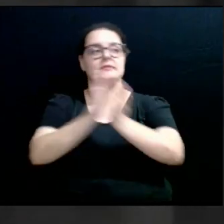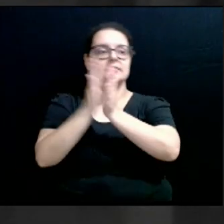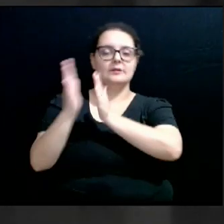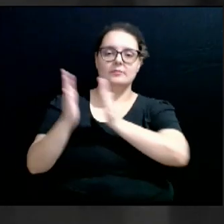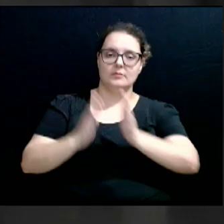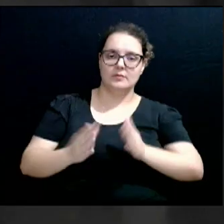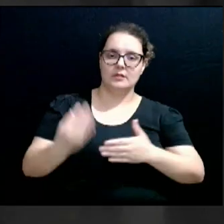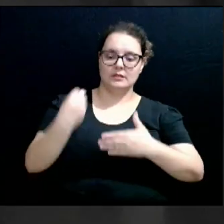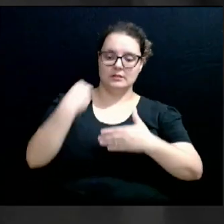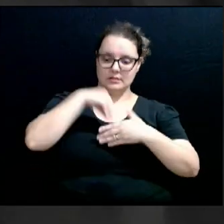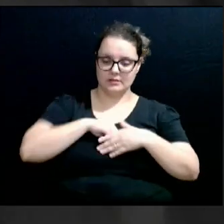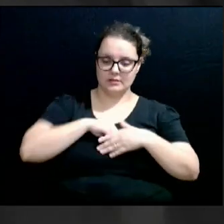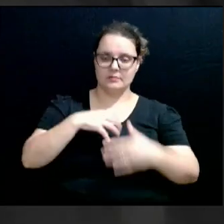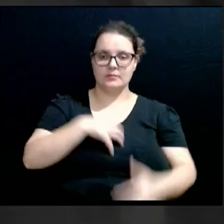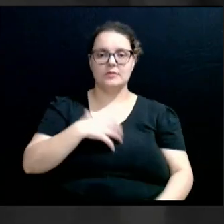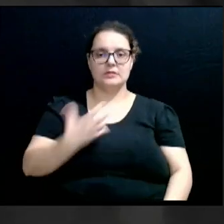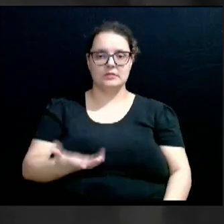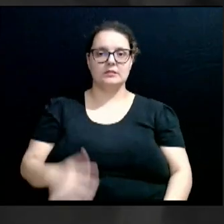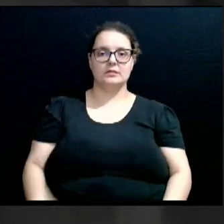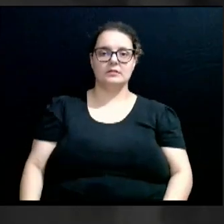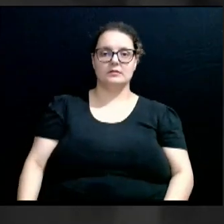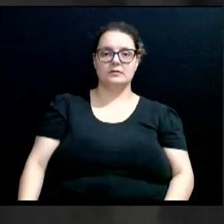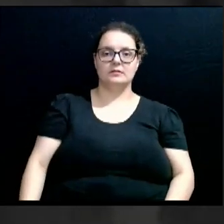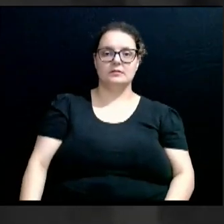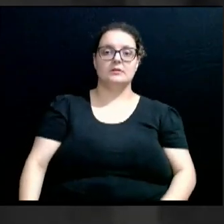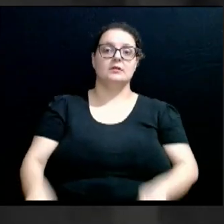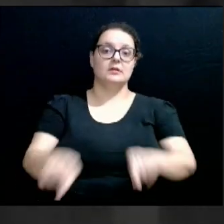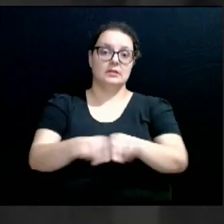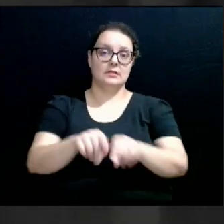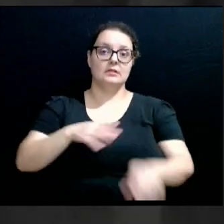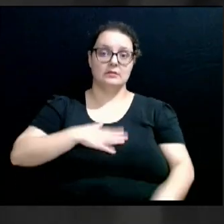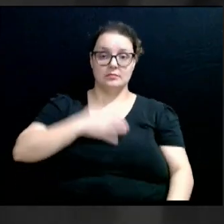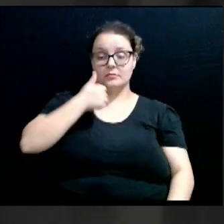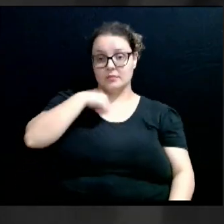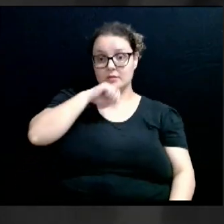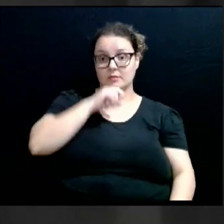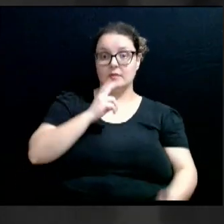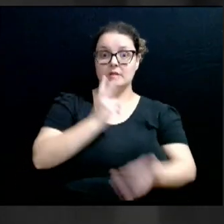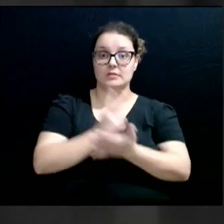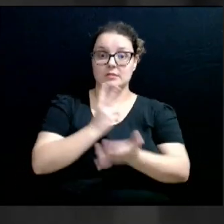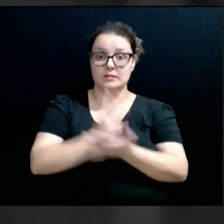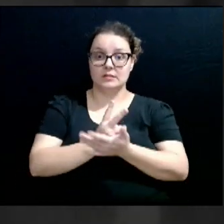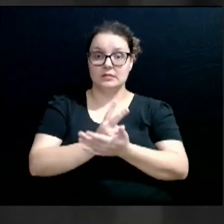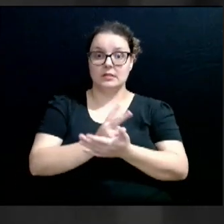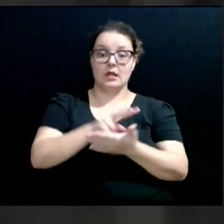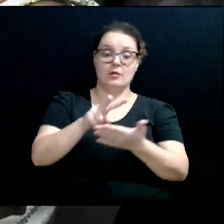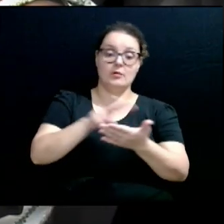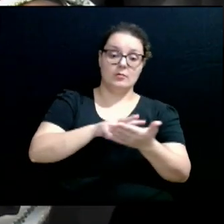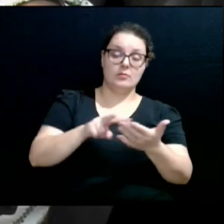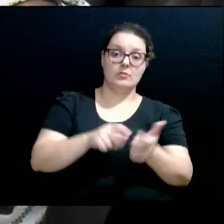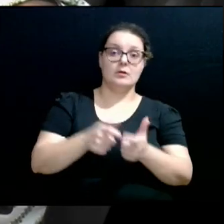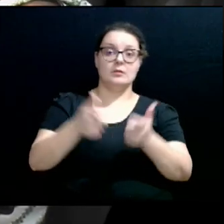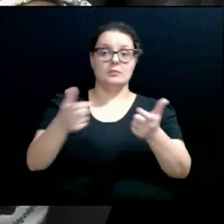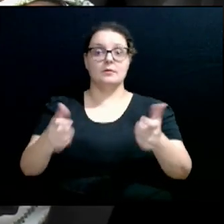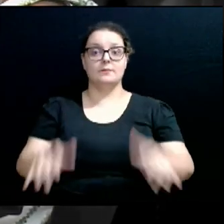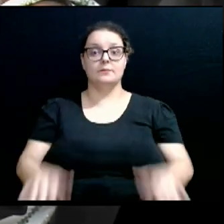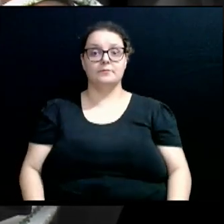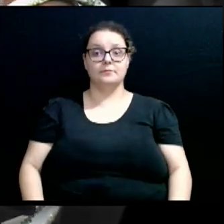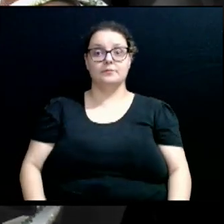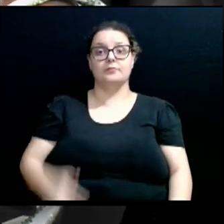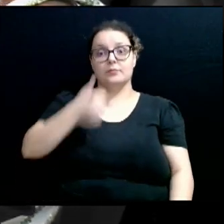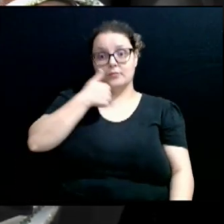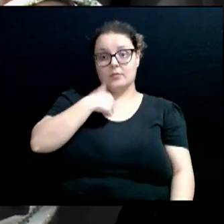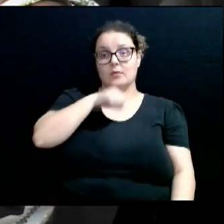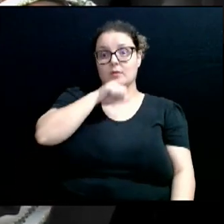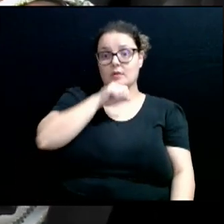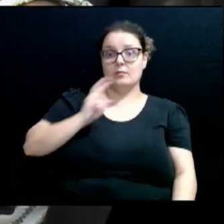desta forma e também pela minha mãe. Minha mãe sempre foi uma grande leitora. Então, minha mãe sempre lia